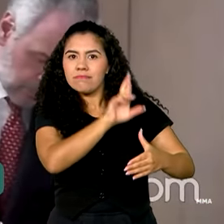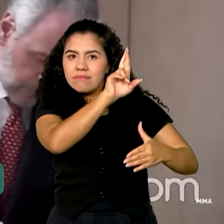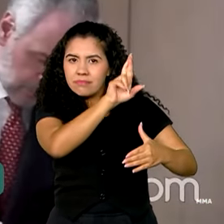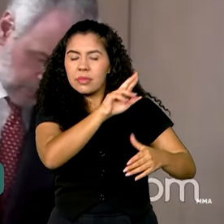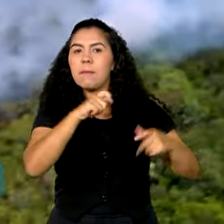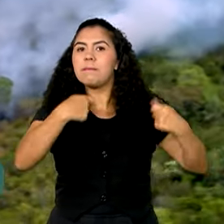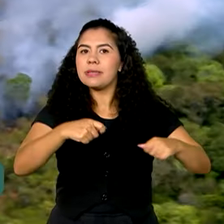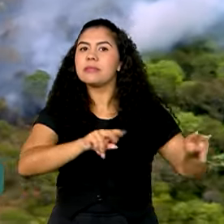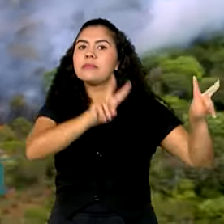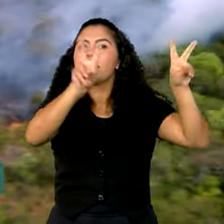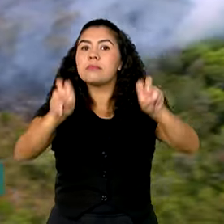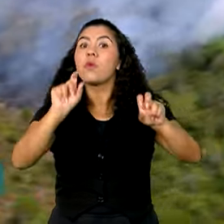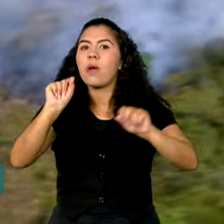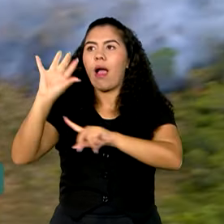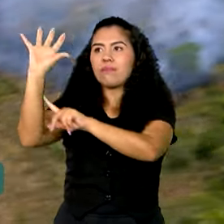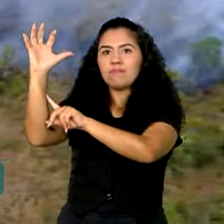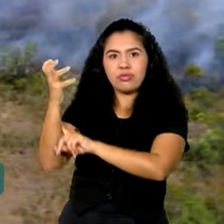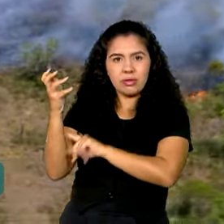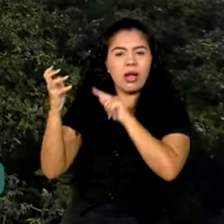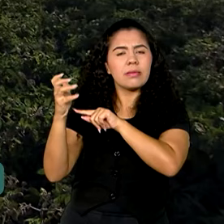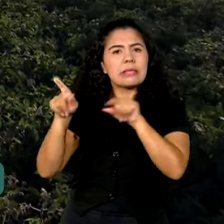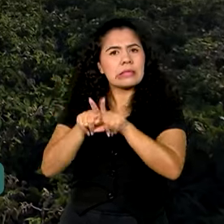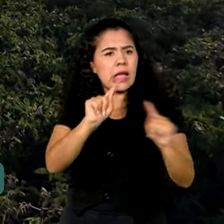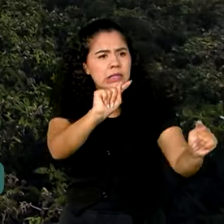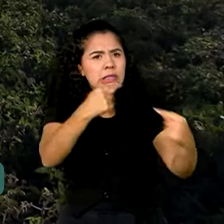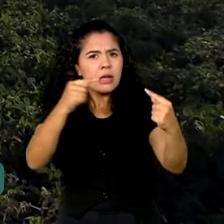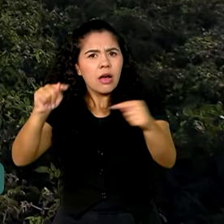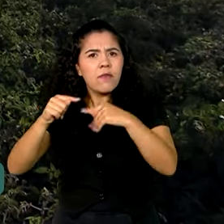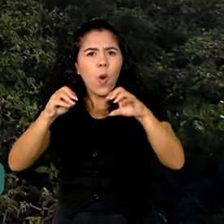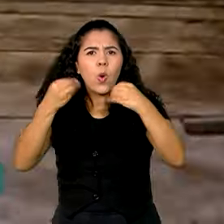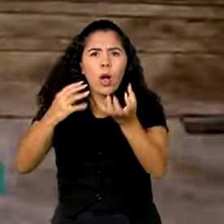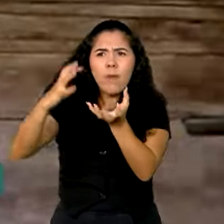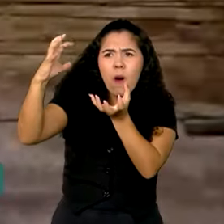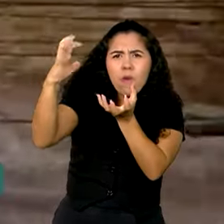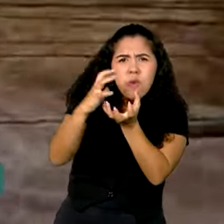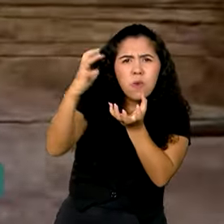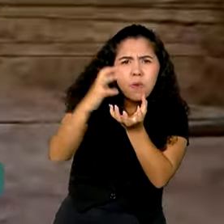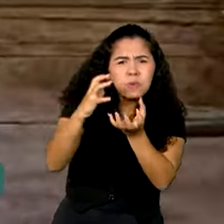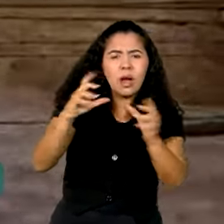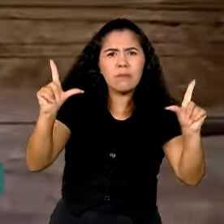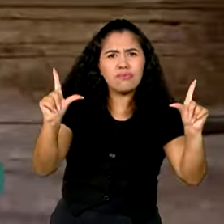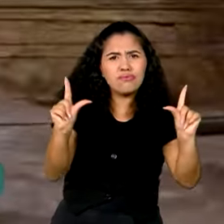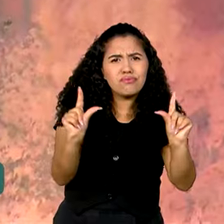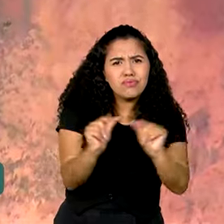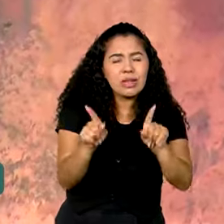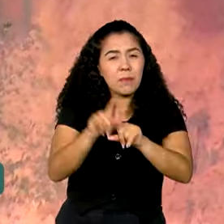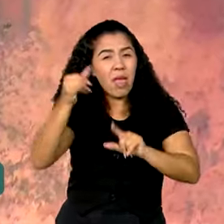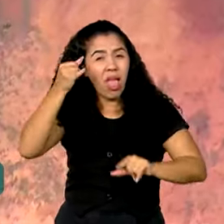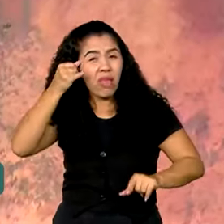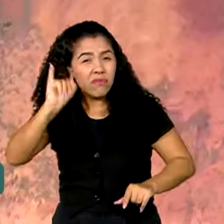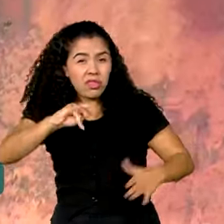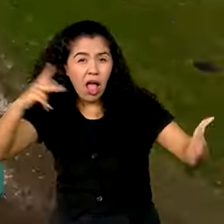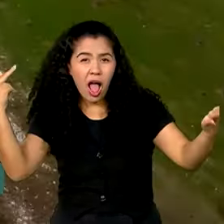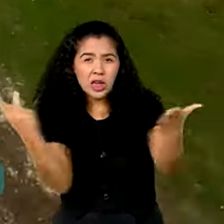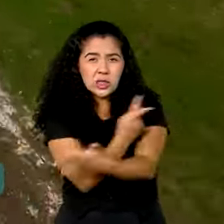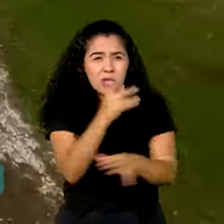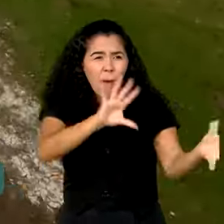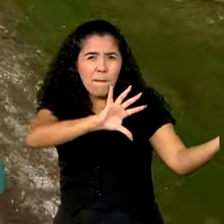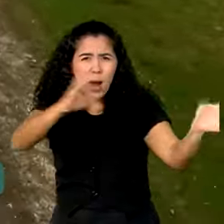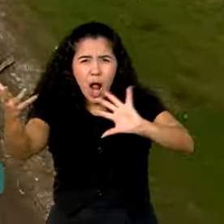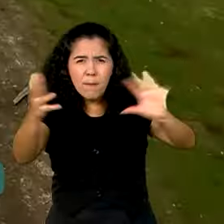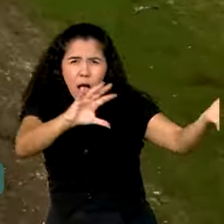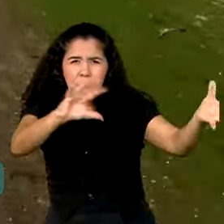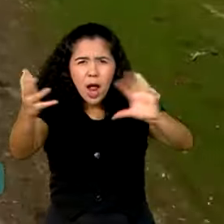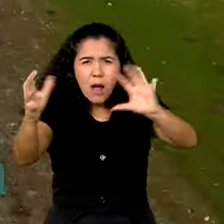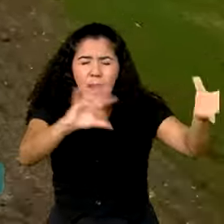questão climática. Entre os desafios para conter o aquecimento do planeta e evitar que catástrofes naturais se tornem cada vez mais